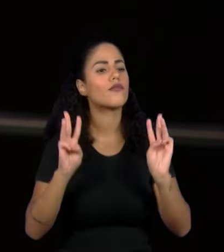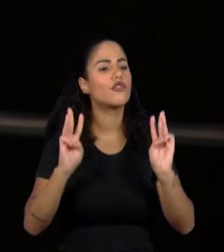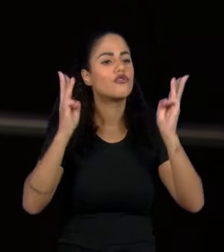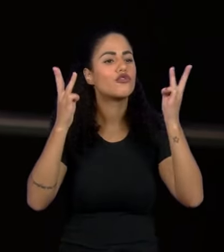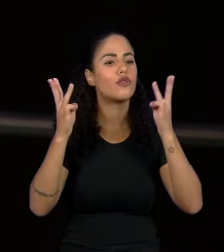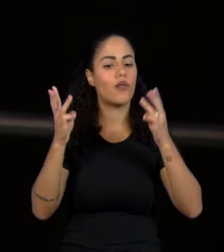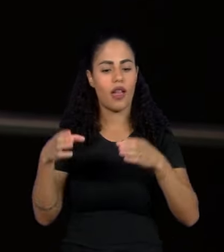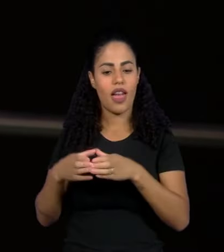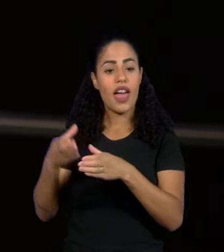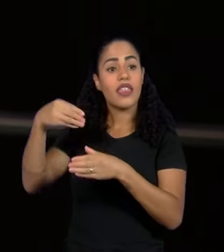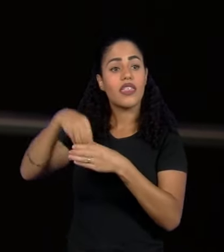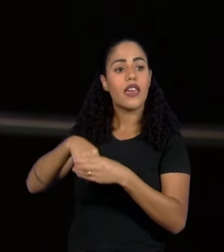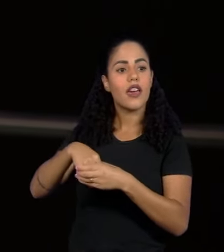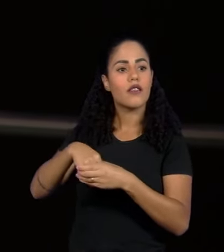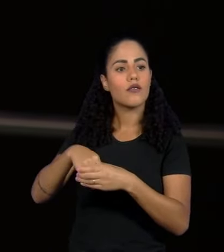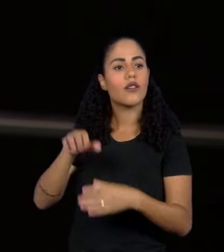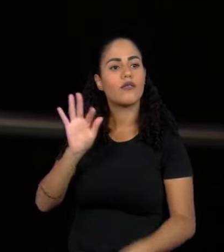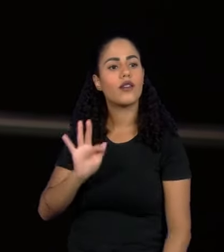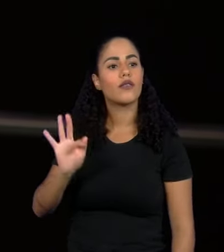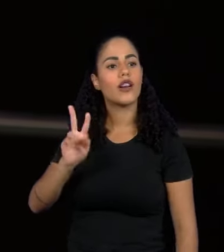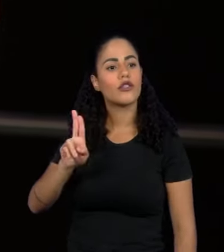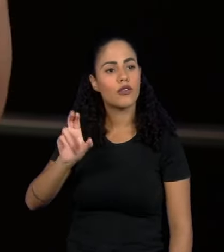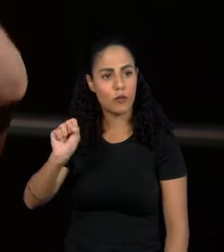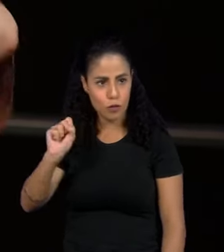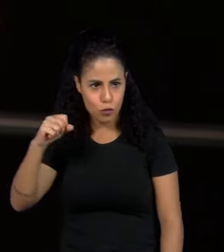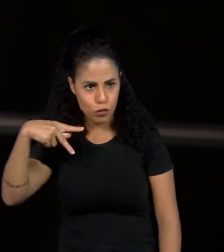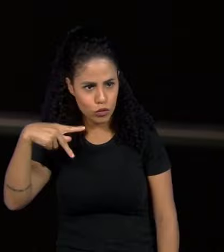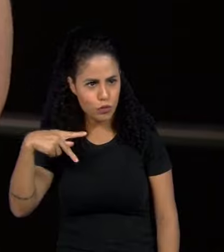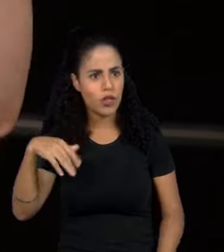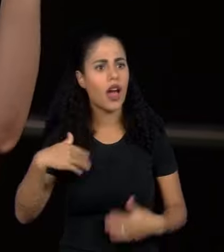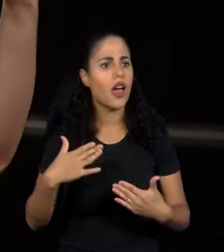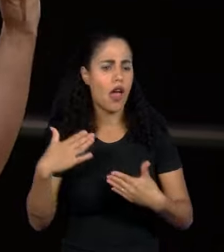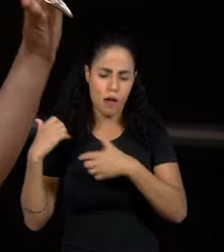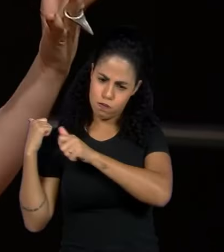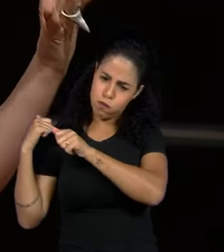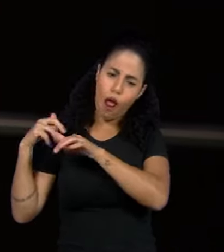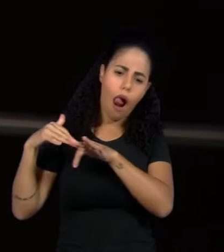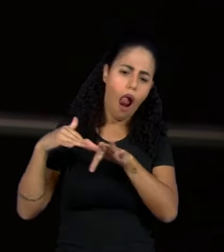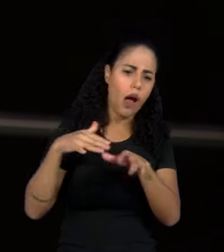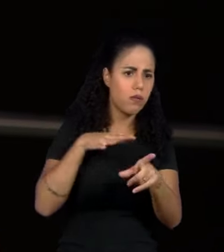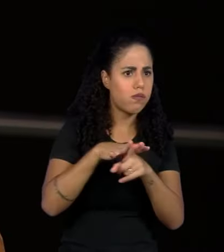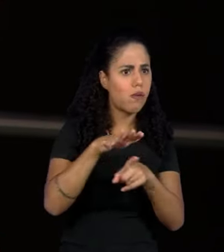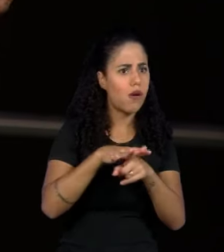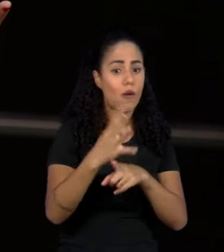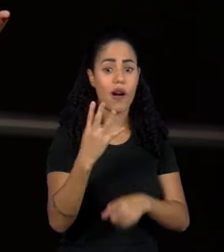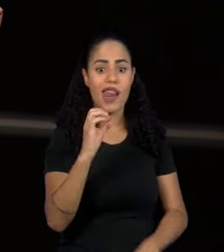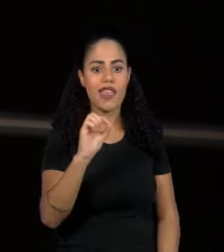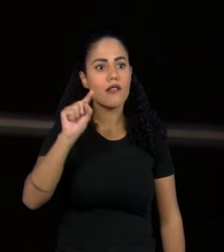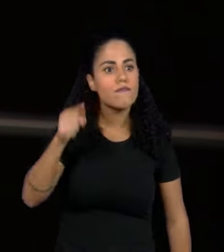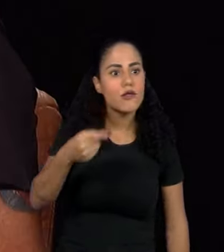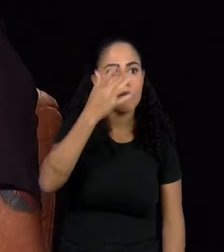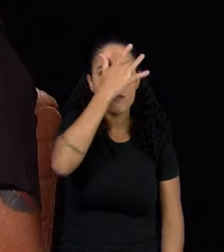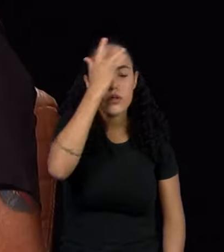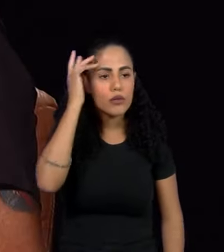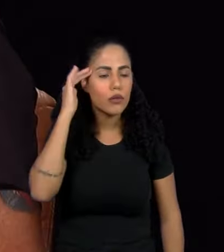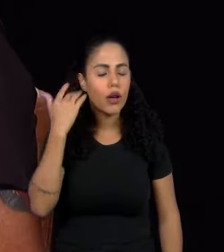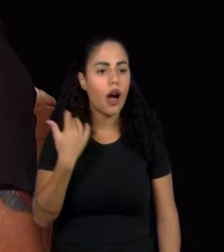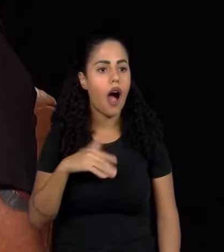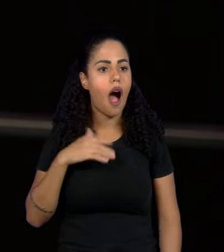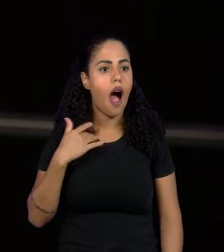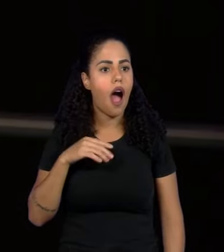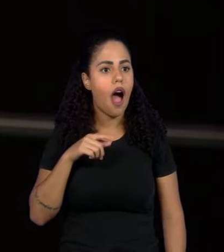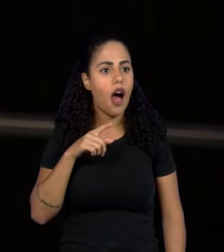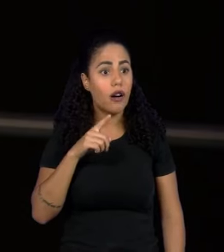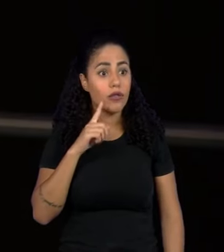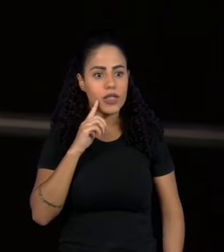USP? Show de lançamento do disco que, assim, foi uma multidão. 40 mil pessoas na Praça do Relógio. Vocês